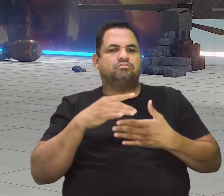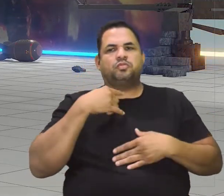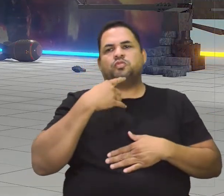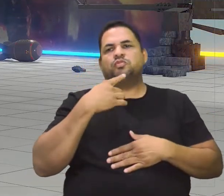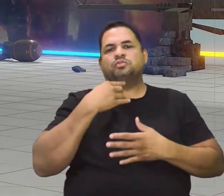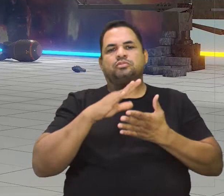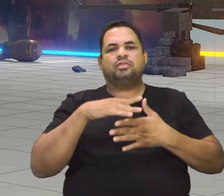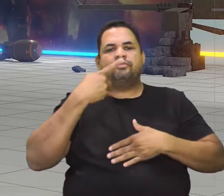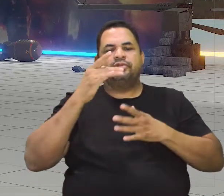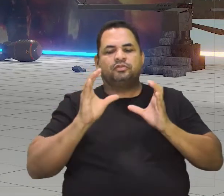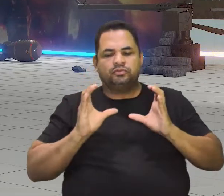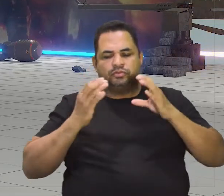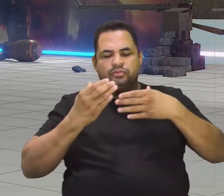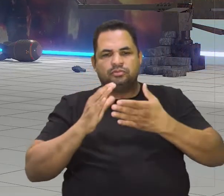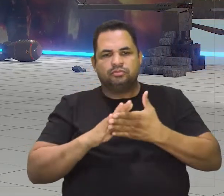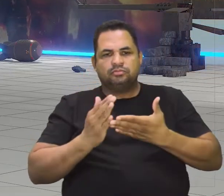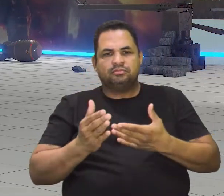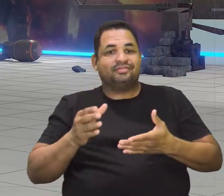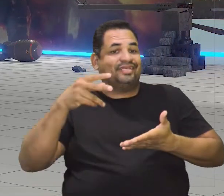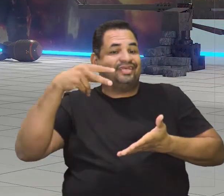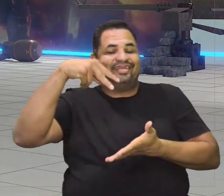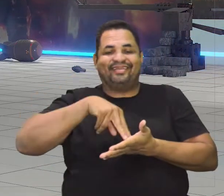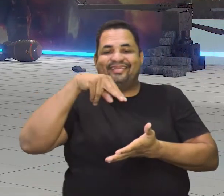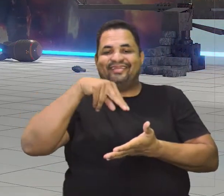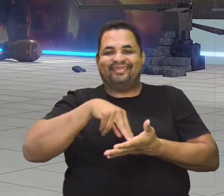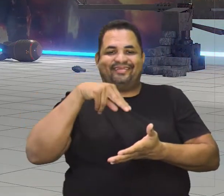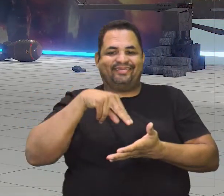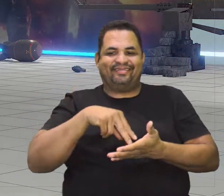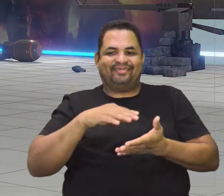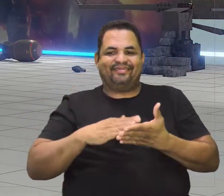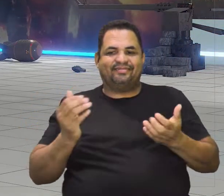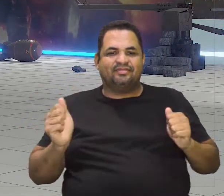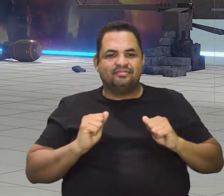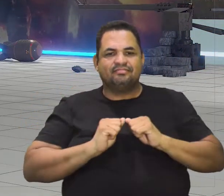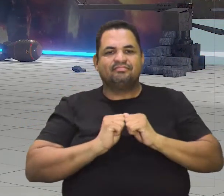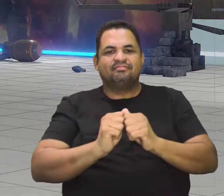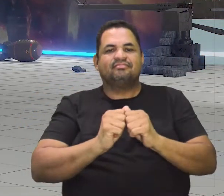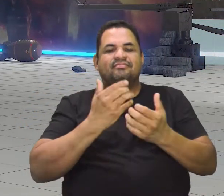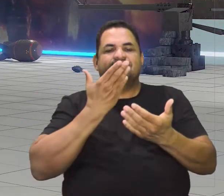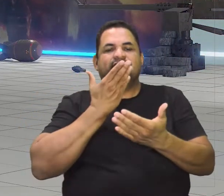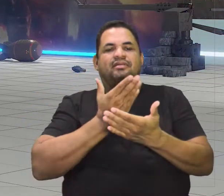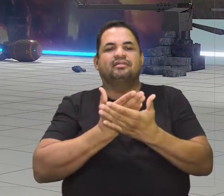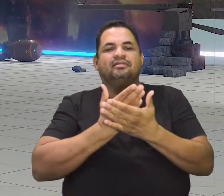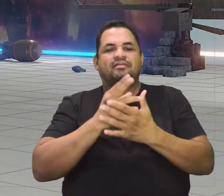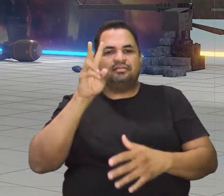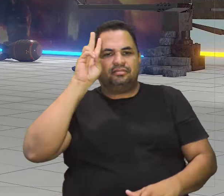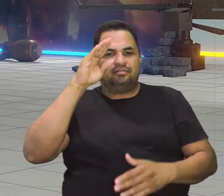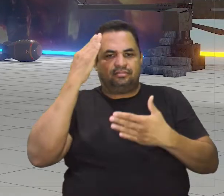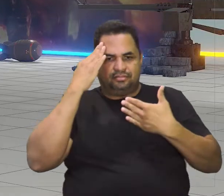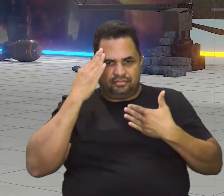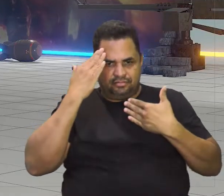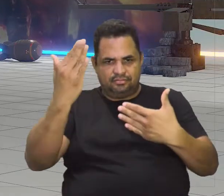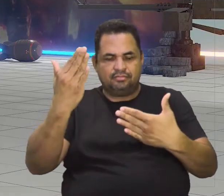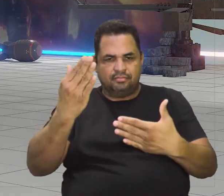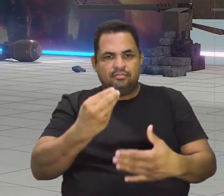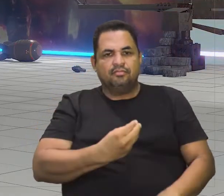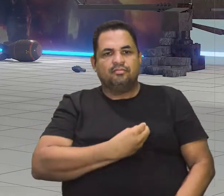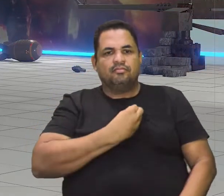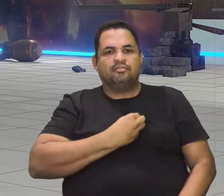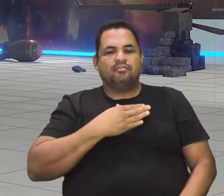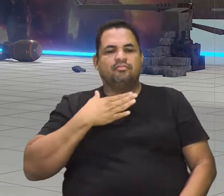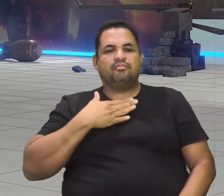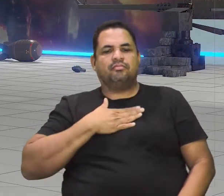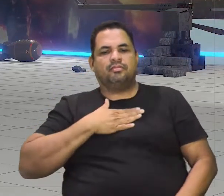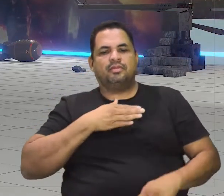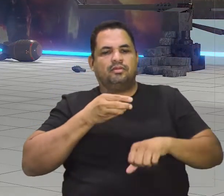sua turma, da animação que estão a turma aí nas aulas de história. Muito obrigado, professor presencial. Meu WhatsApp,